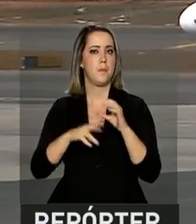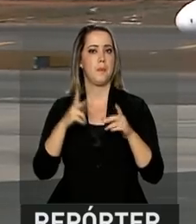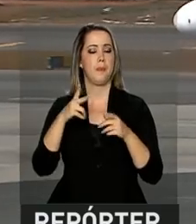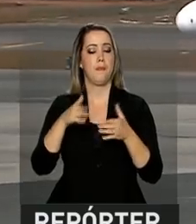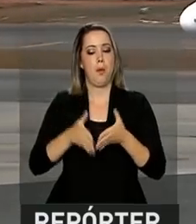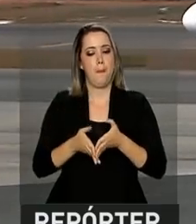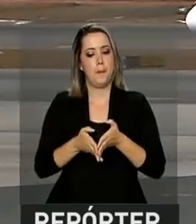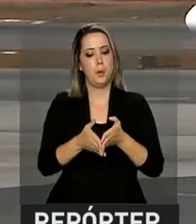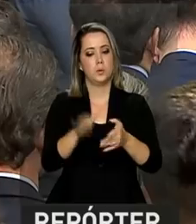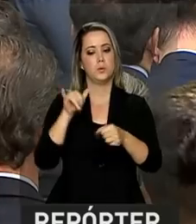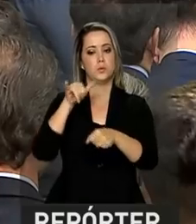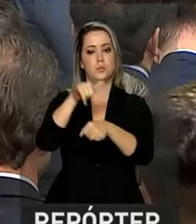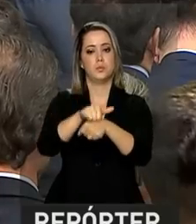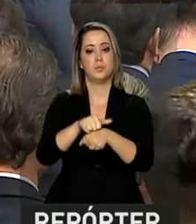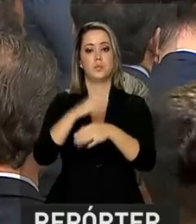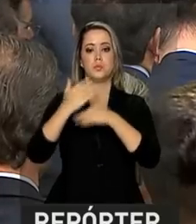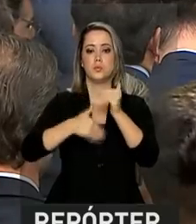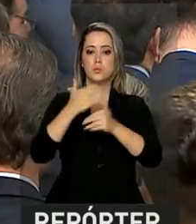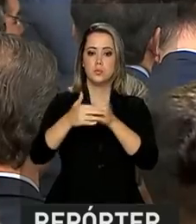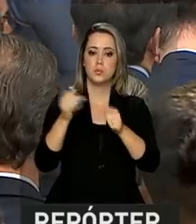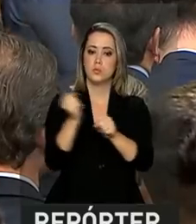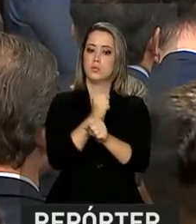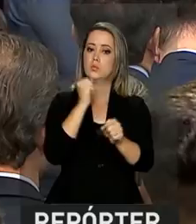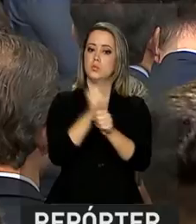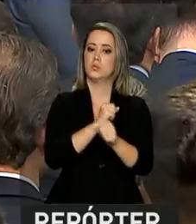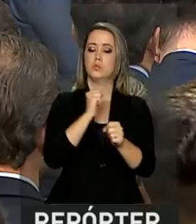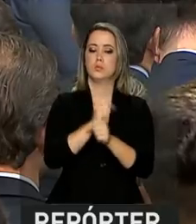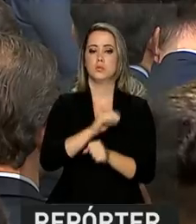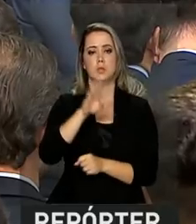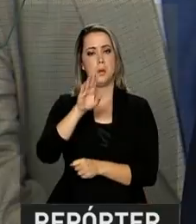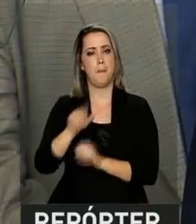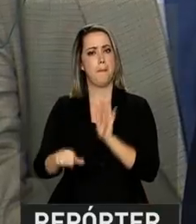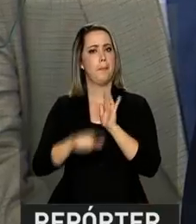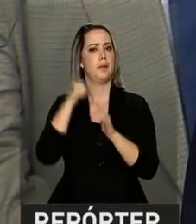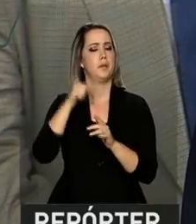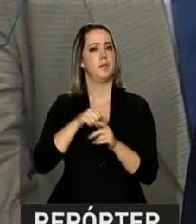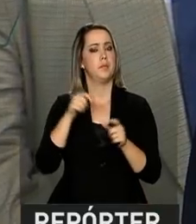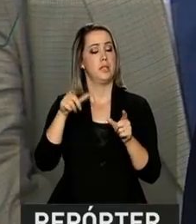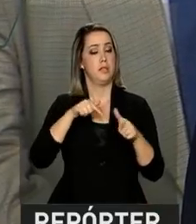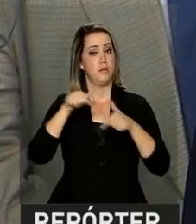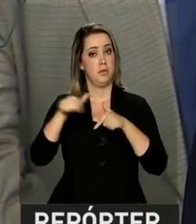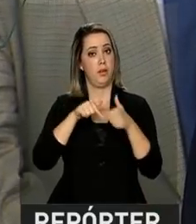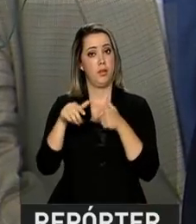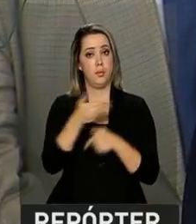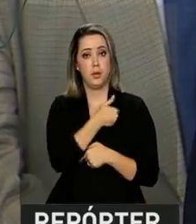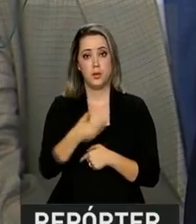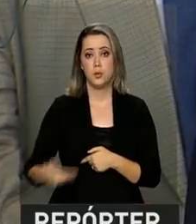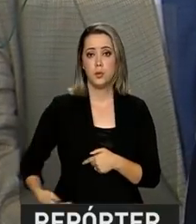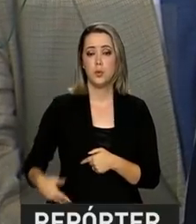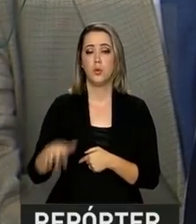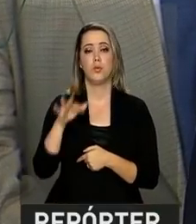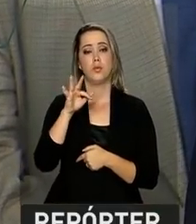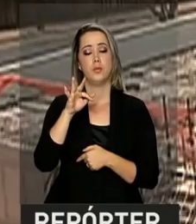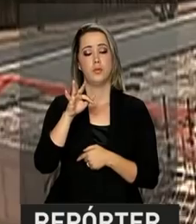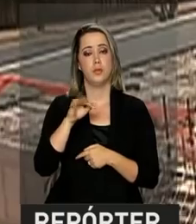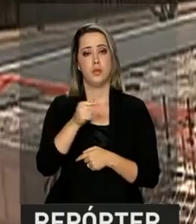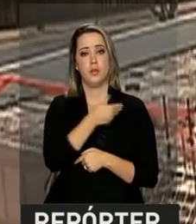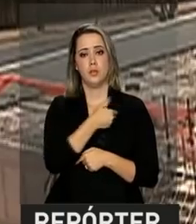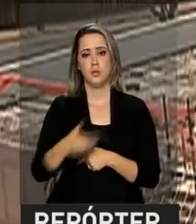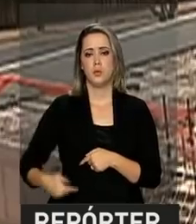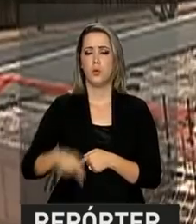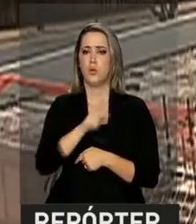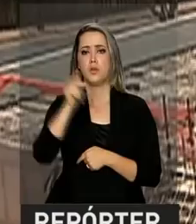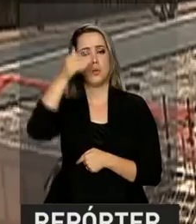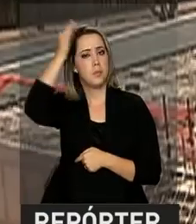e aeroportos. Desenvolver a infraestrutura foi uma das primeiras medidas do presidente Michel Temer no cargo, ainda como interino.